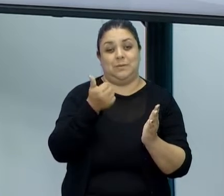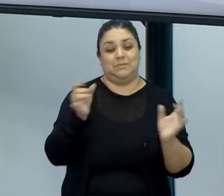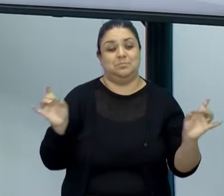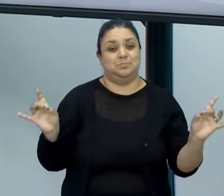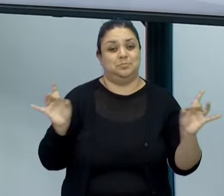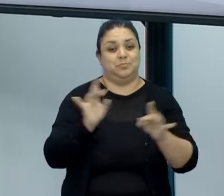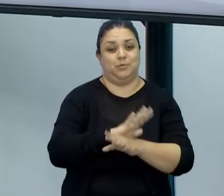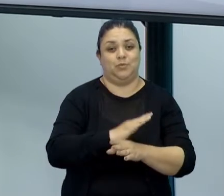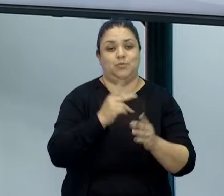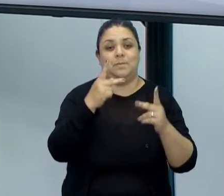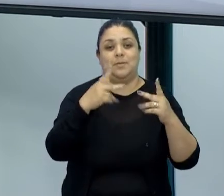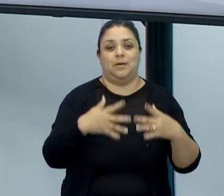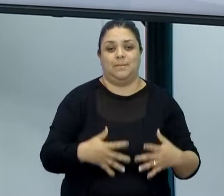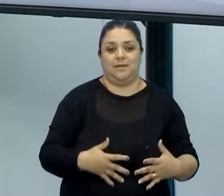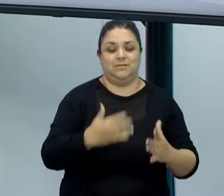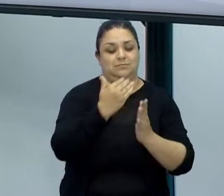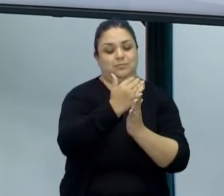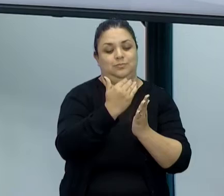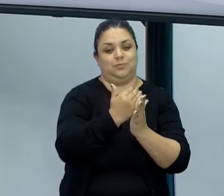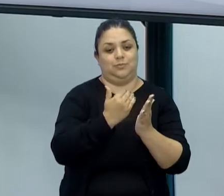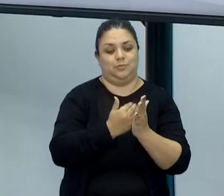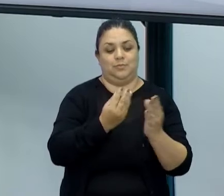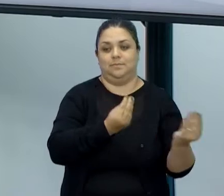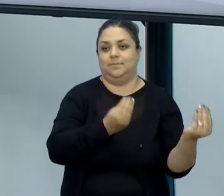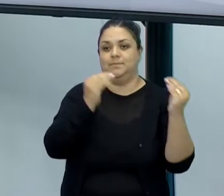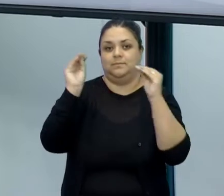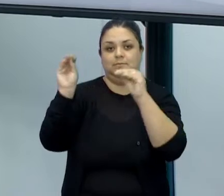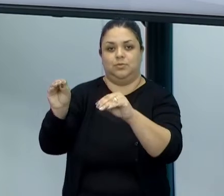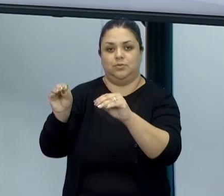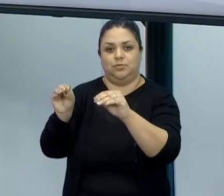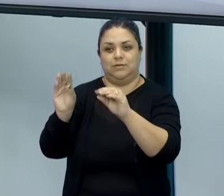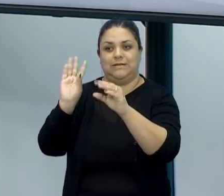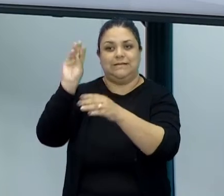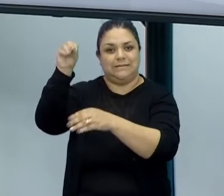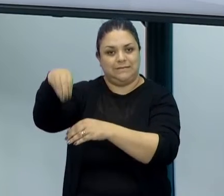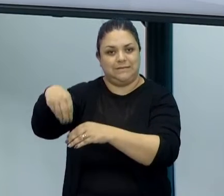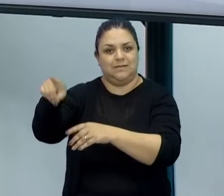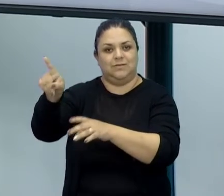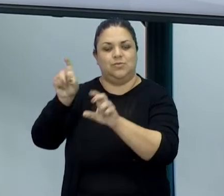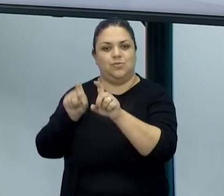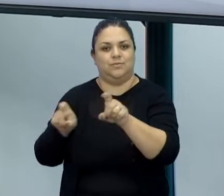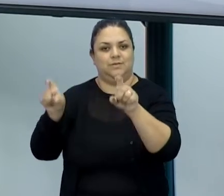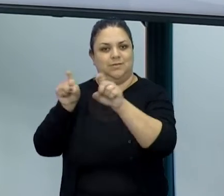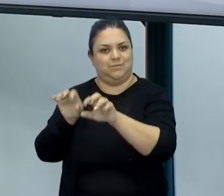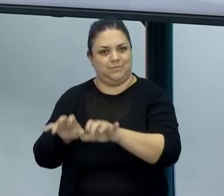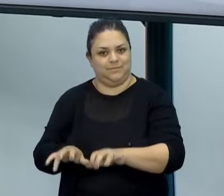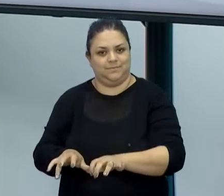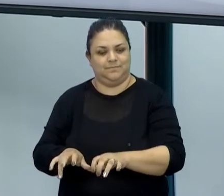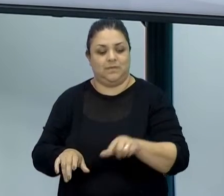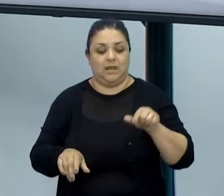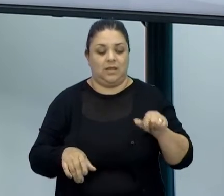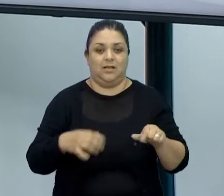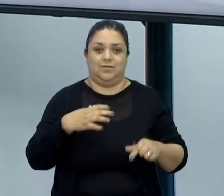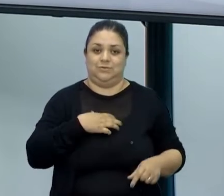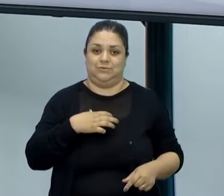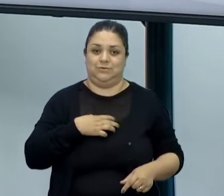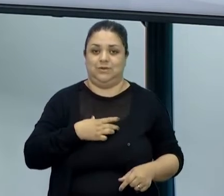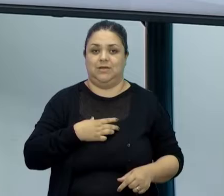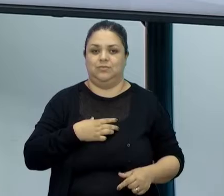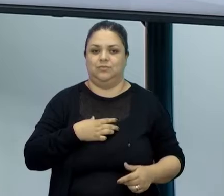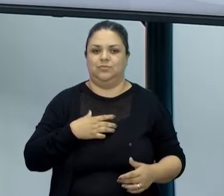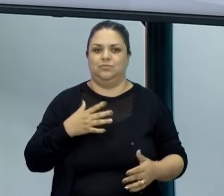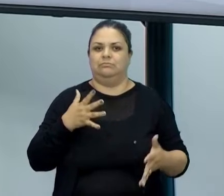pronta a programação que vai ser passada para o computador. Que linguagem que é essa? Qual a linguagem que nós utilizamos